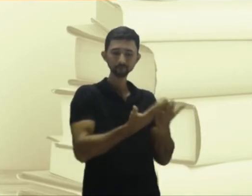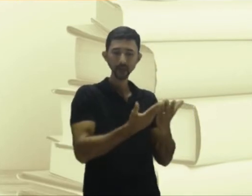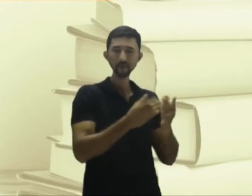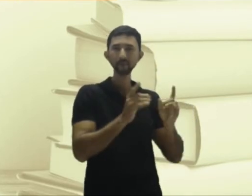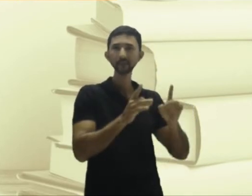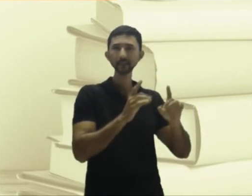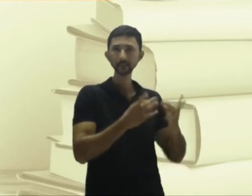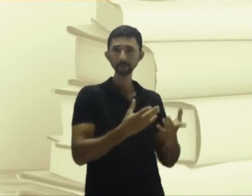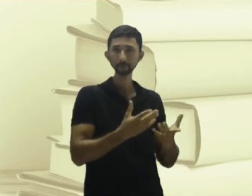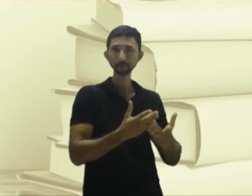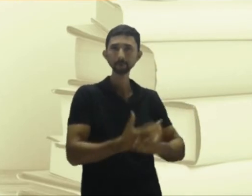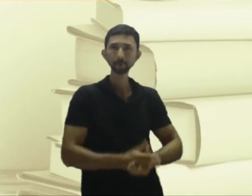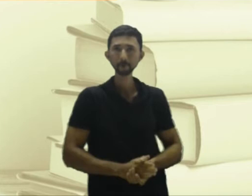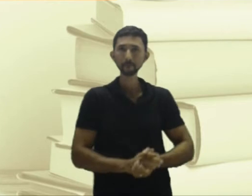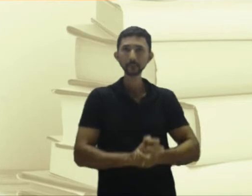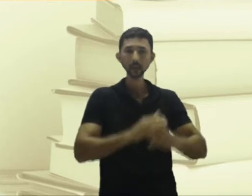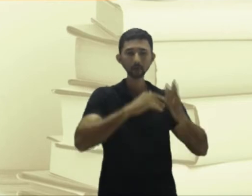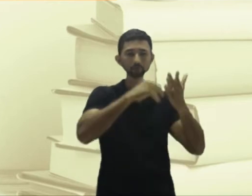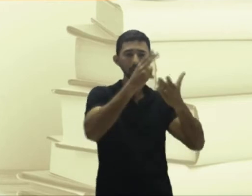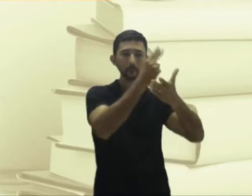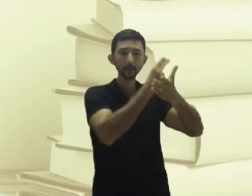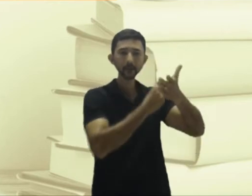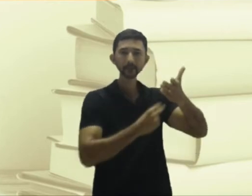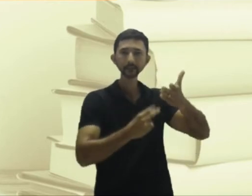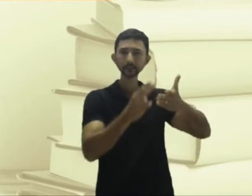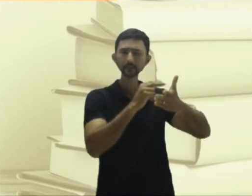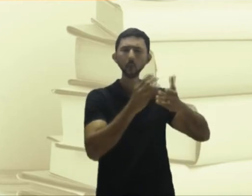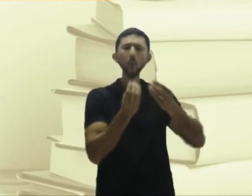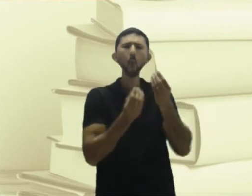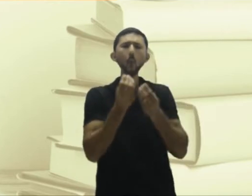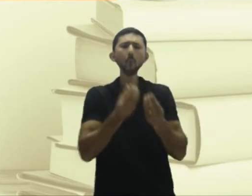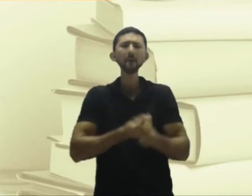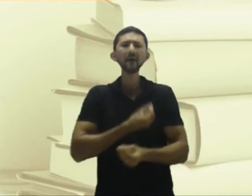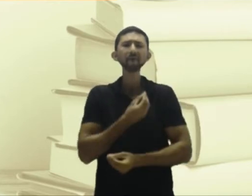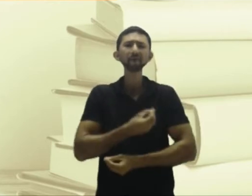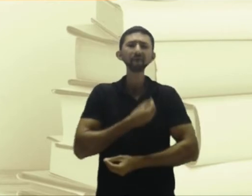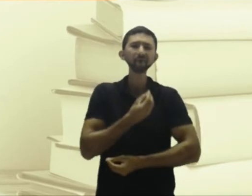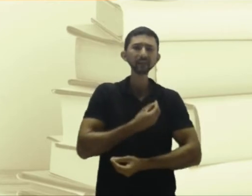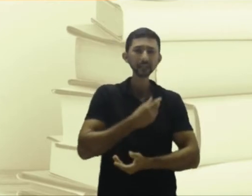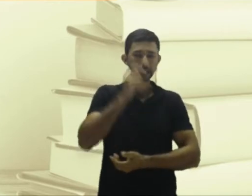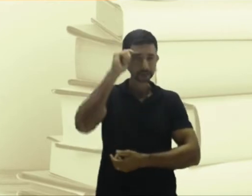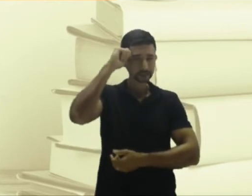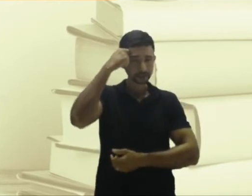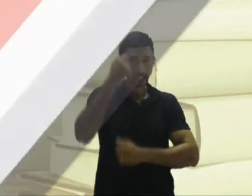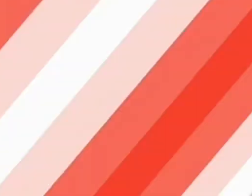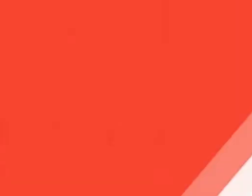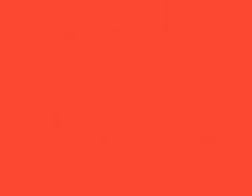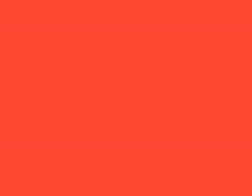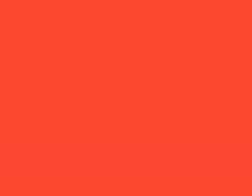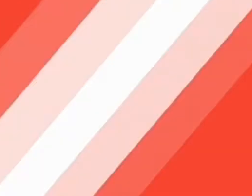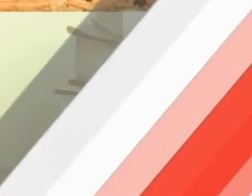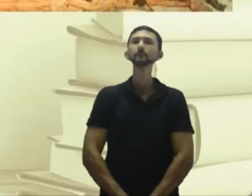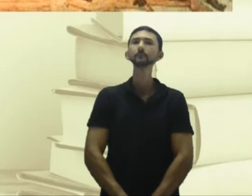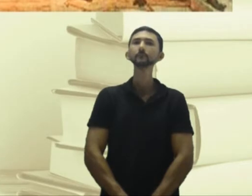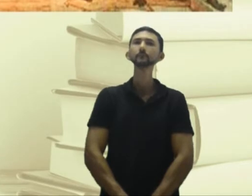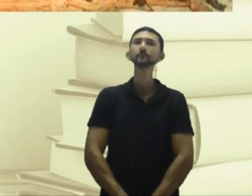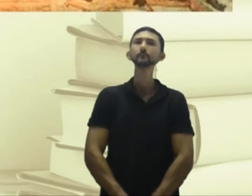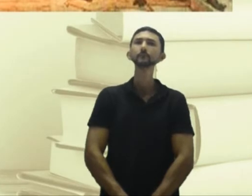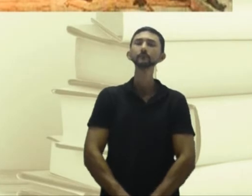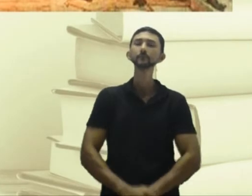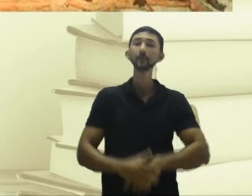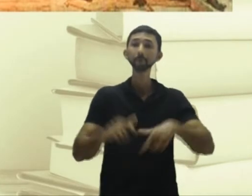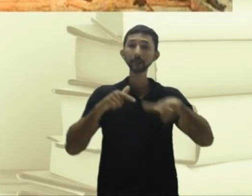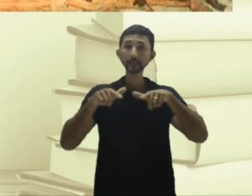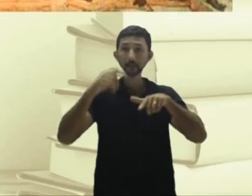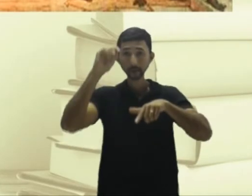serem vendidos. Isso aqui é uma representação do cotidiano do tráfico de escravos aqui no Brasil nesse período. Os